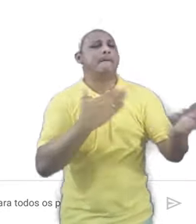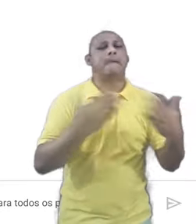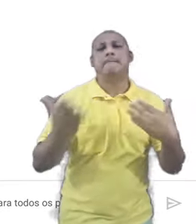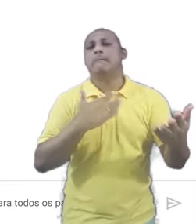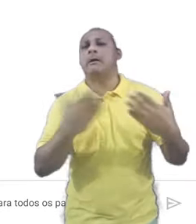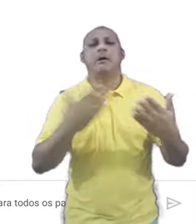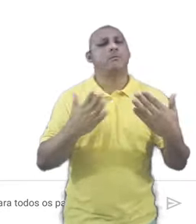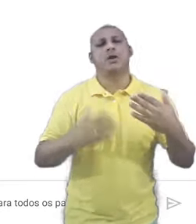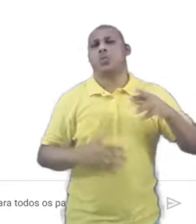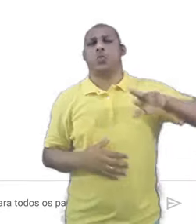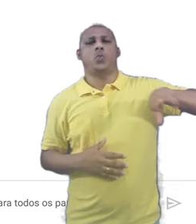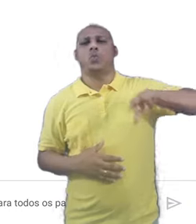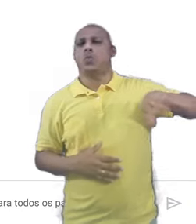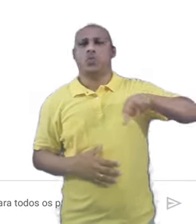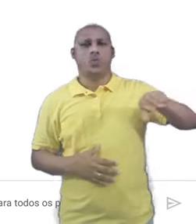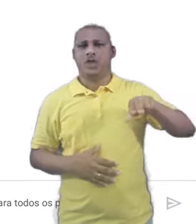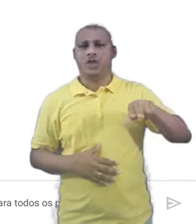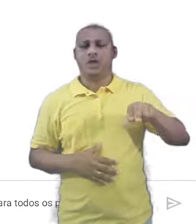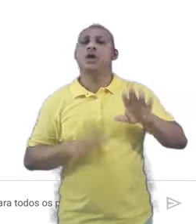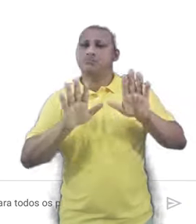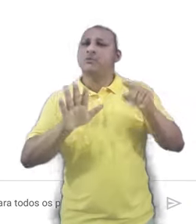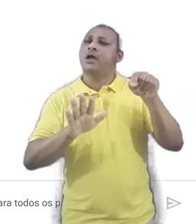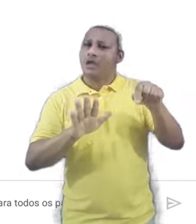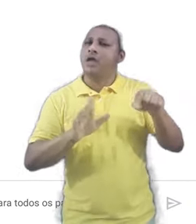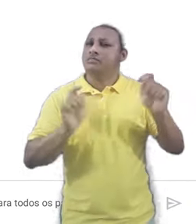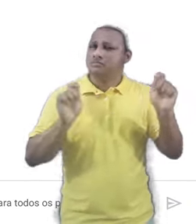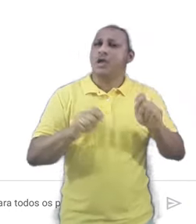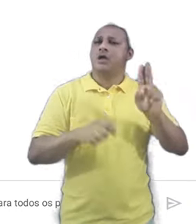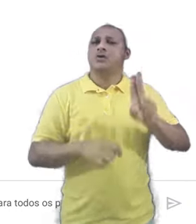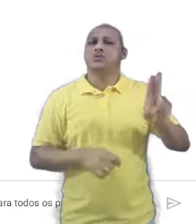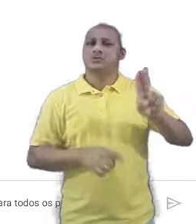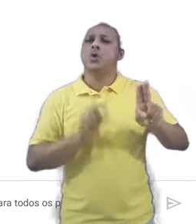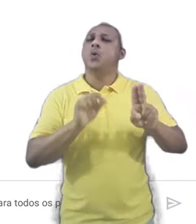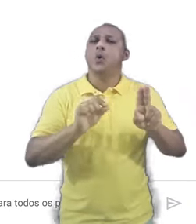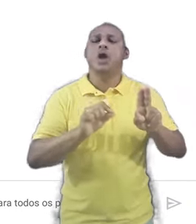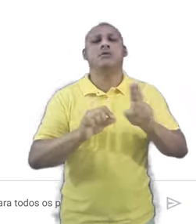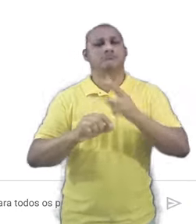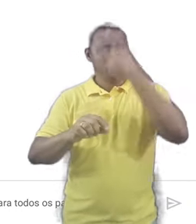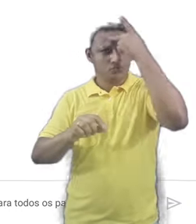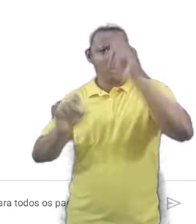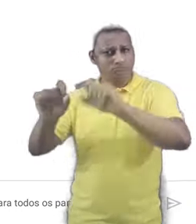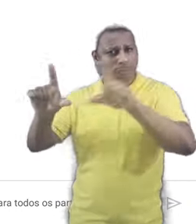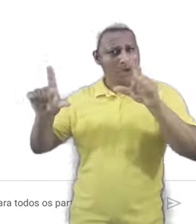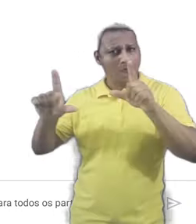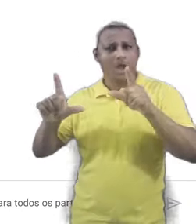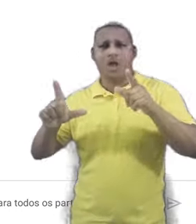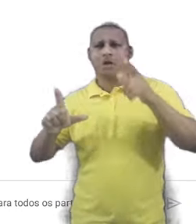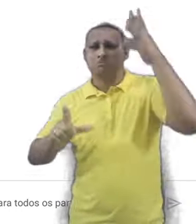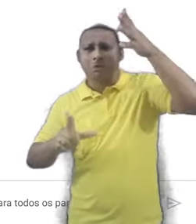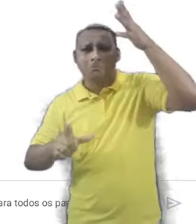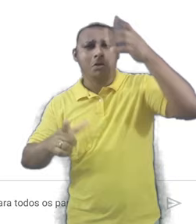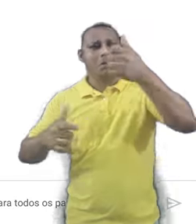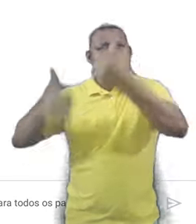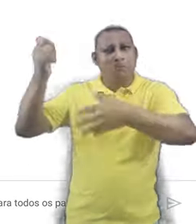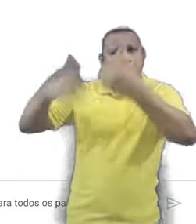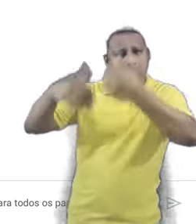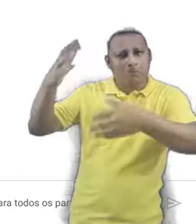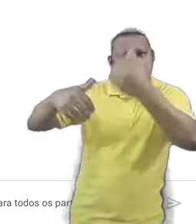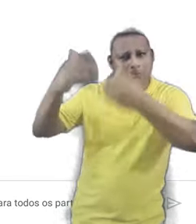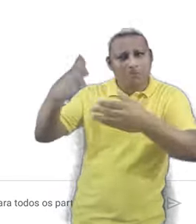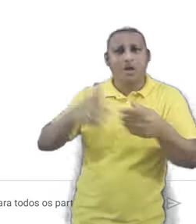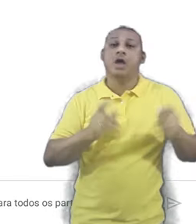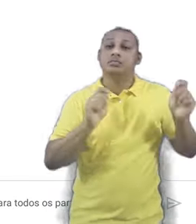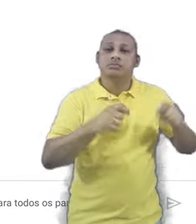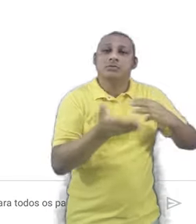essa é uma opção que é válida por exemplo para fazer perguntas sem interromper quem estiver apresentando